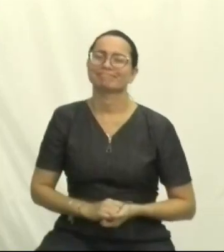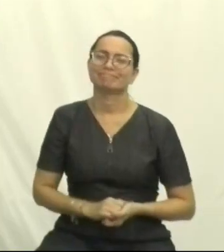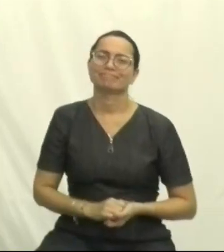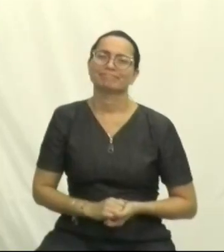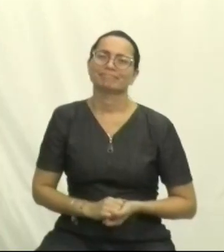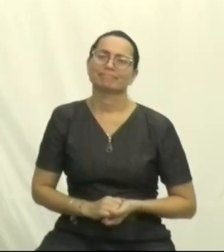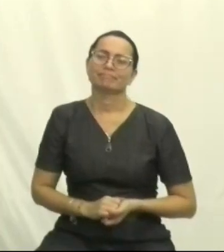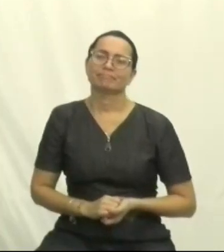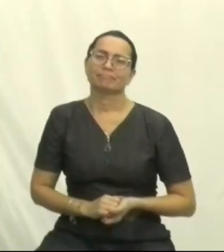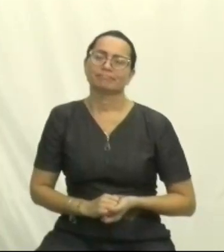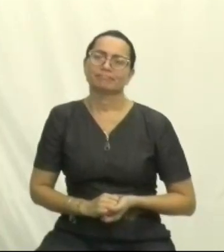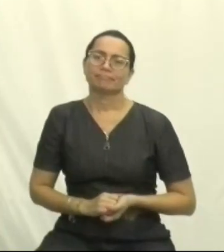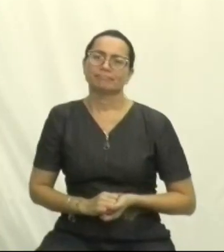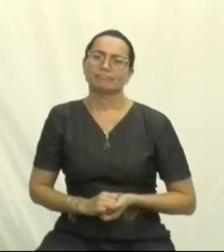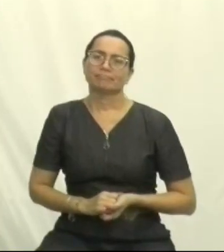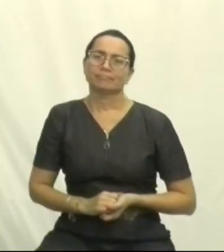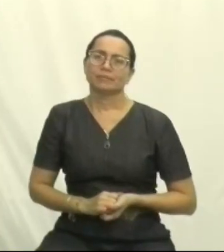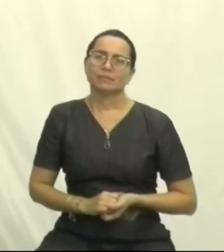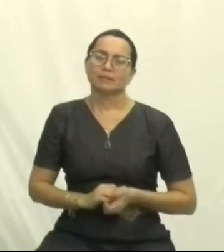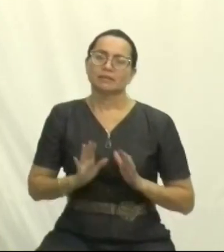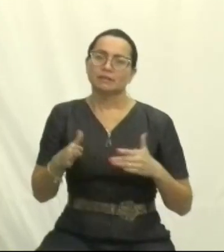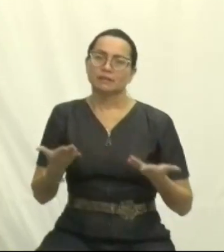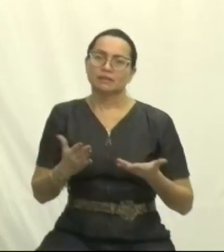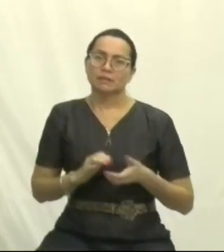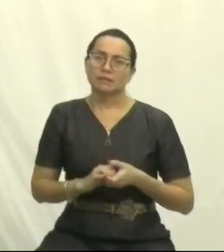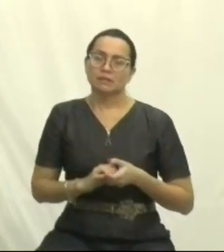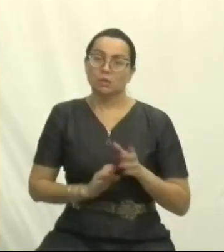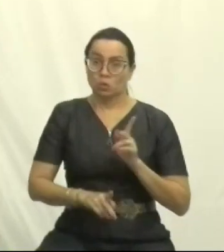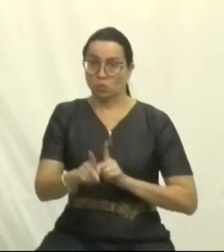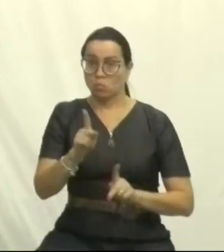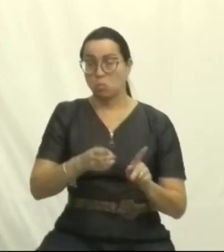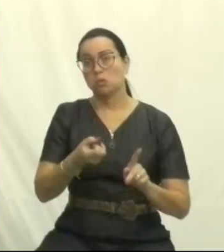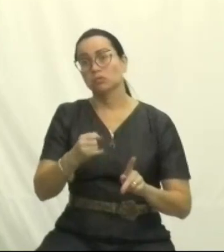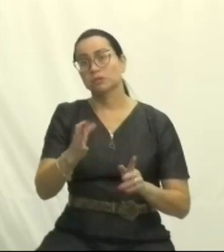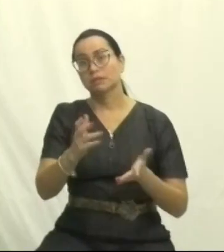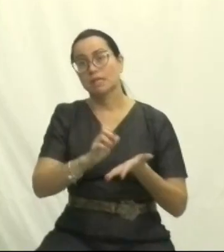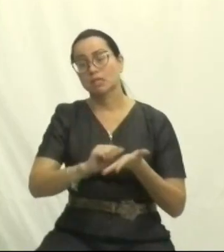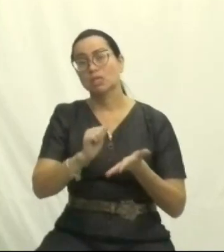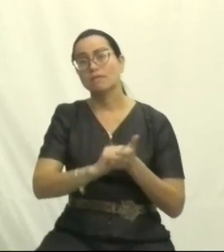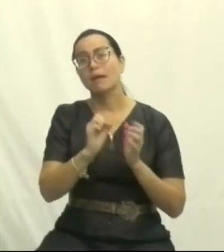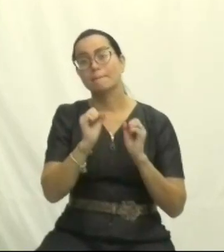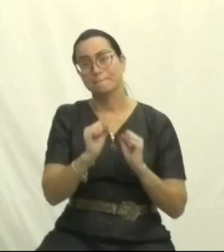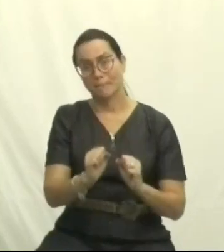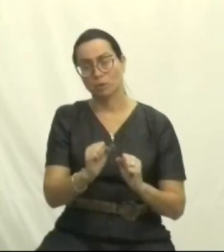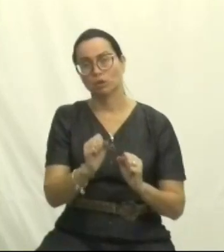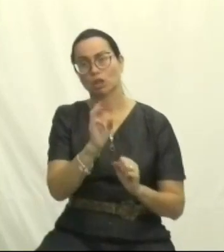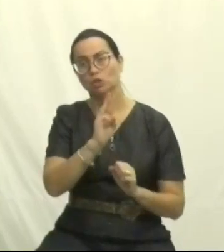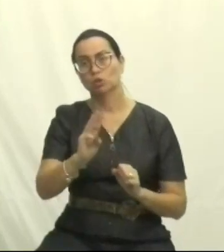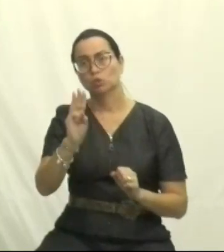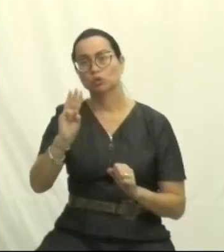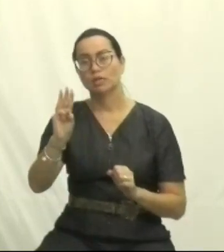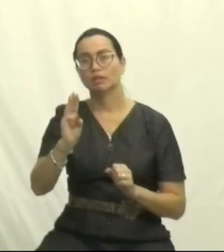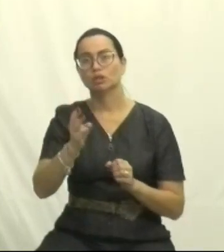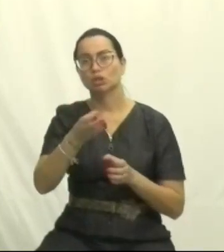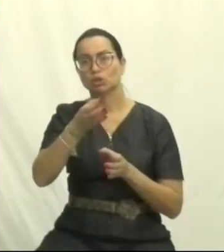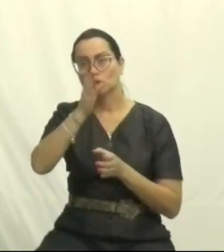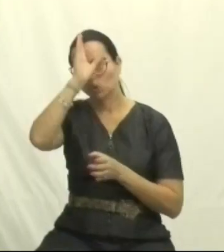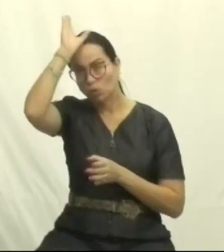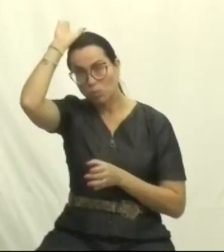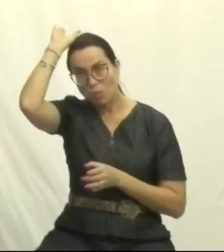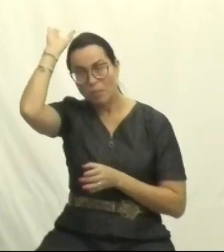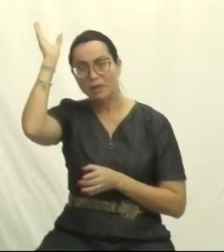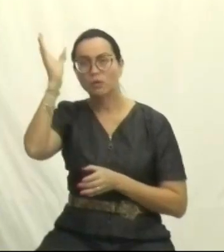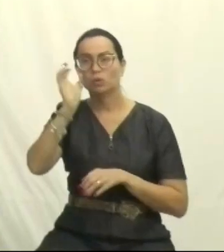fator responsável aí por salvar uma vida. Então, a população aí que quiser se inscrever no nosso site do Corpo de Bombeiros Militar de Santa